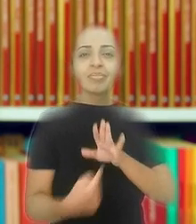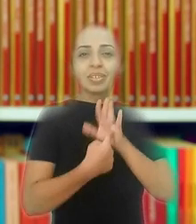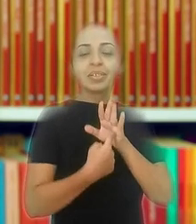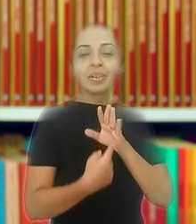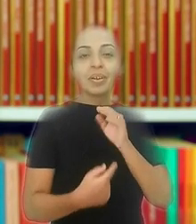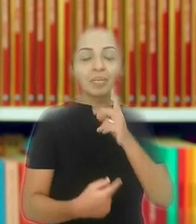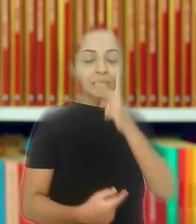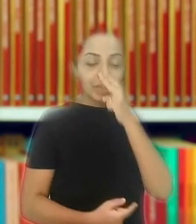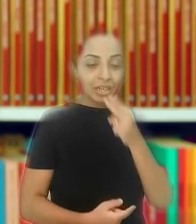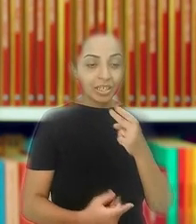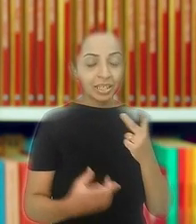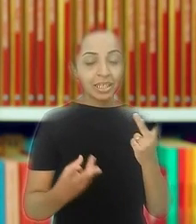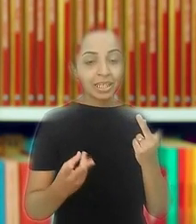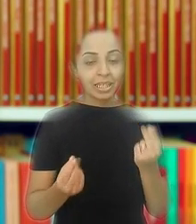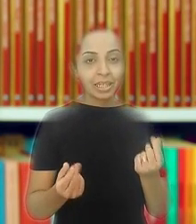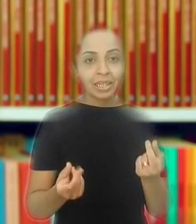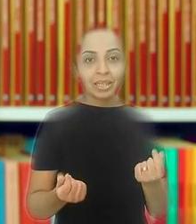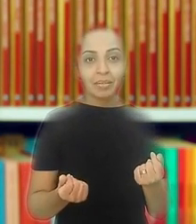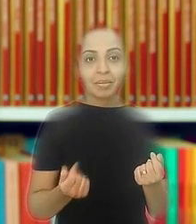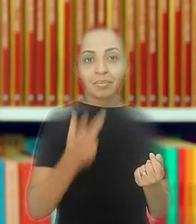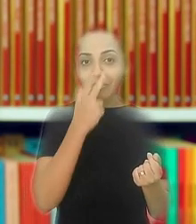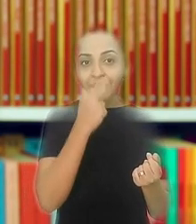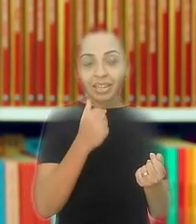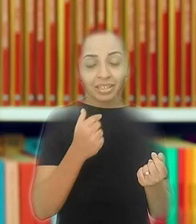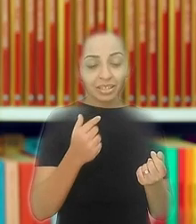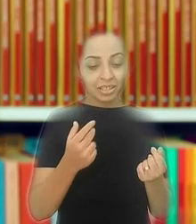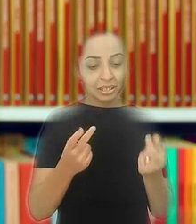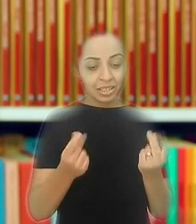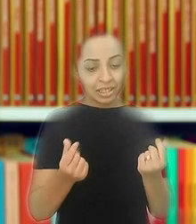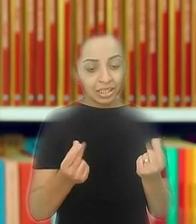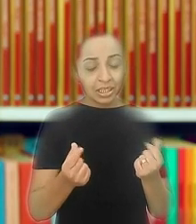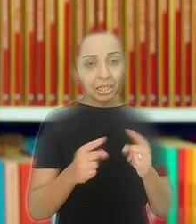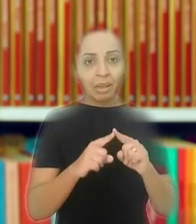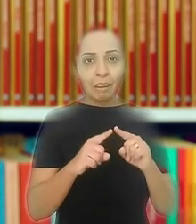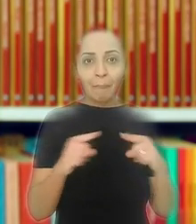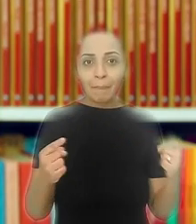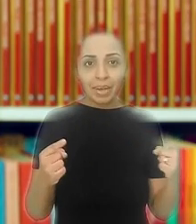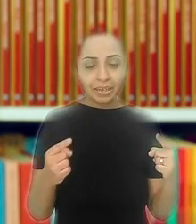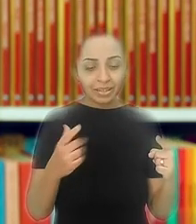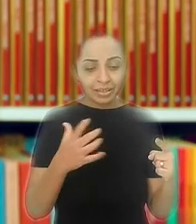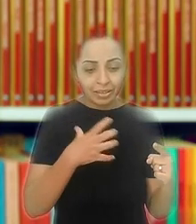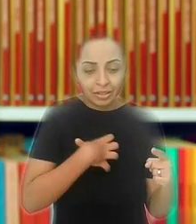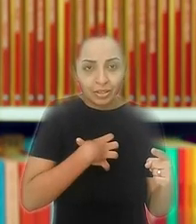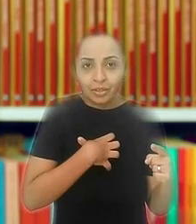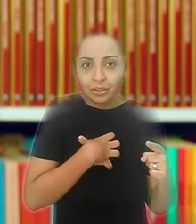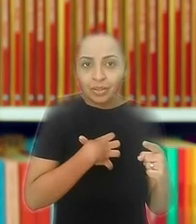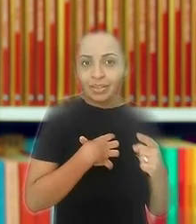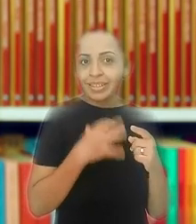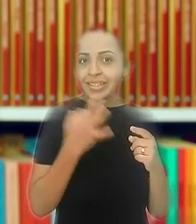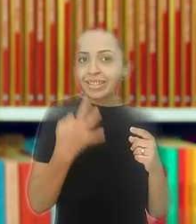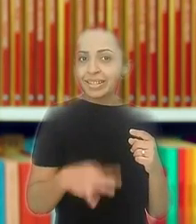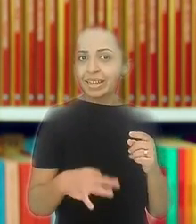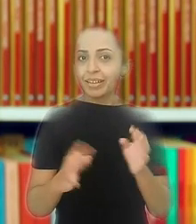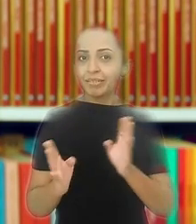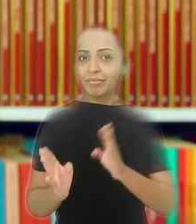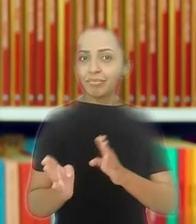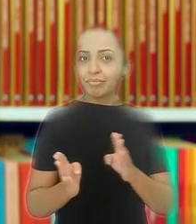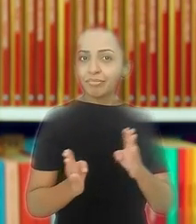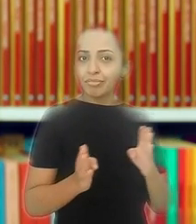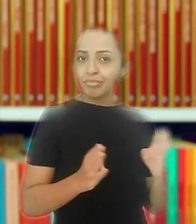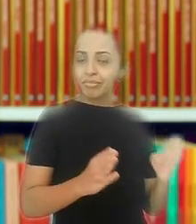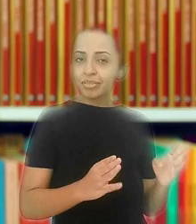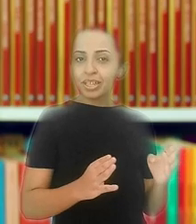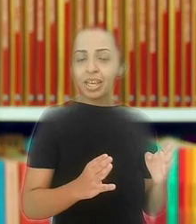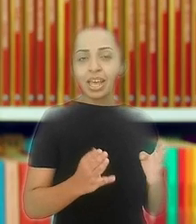de de economizar nas ilustrações mas trazer tudo no ponto certo no momento certo